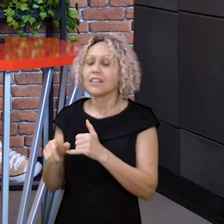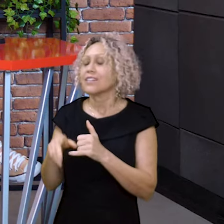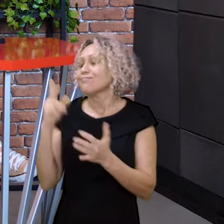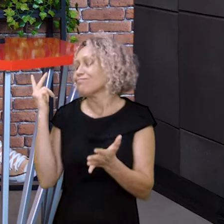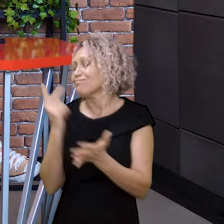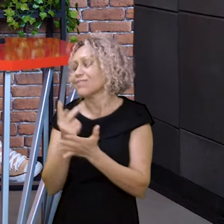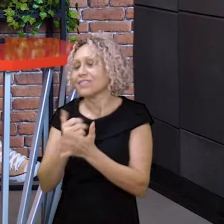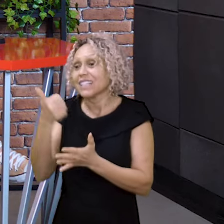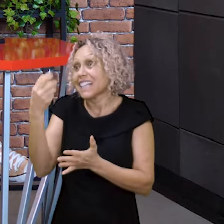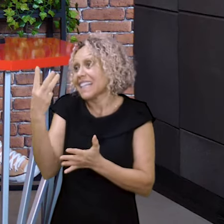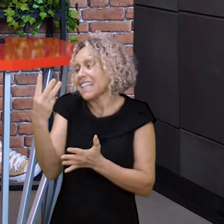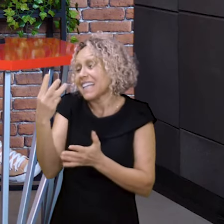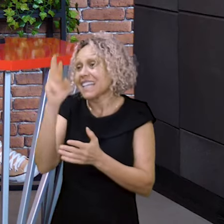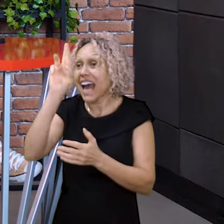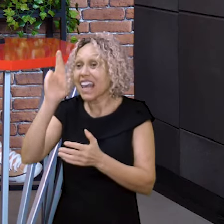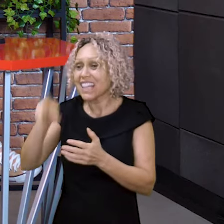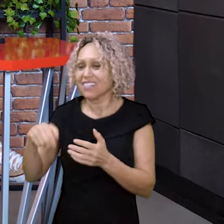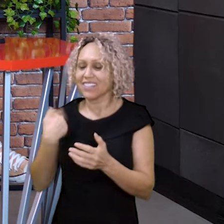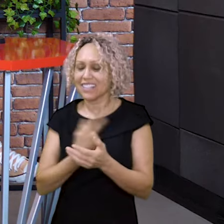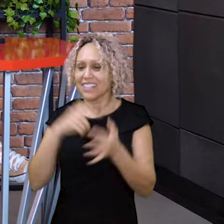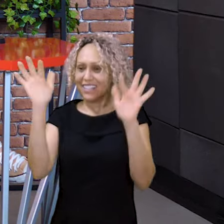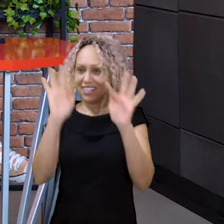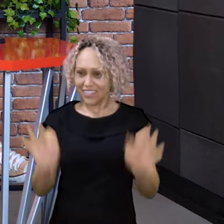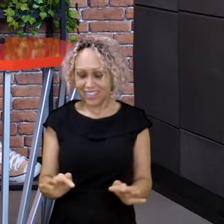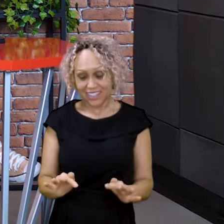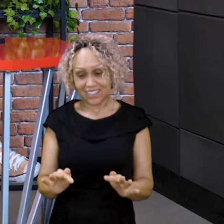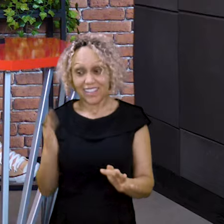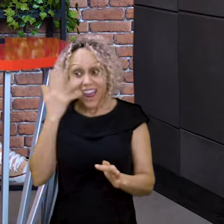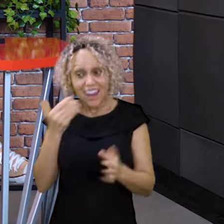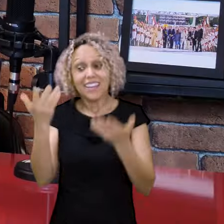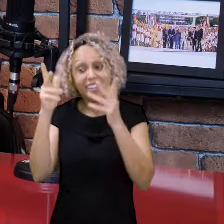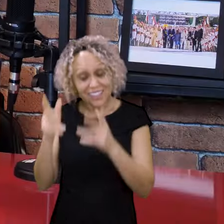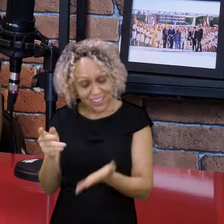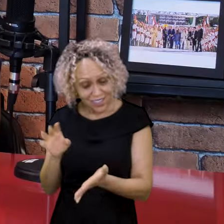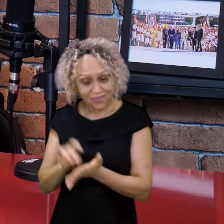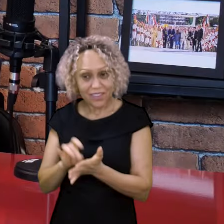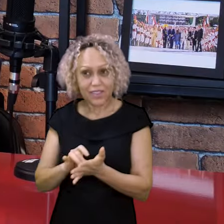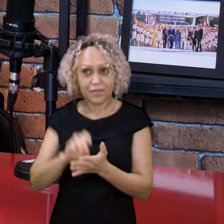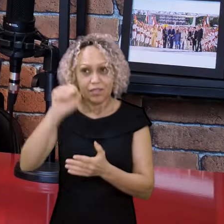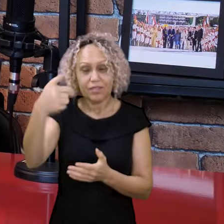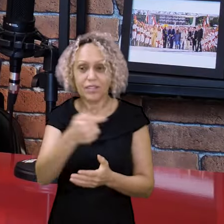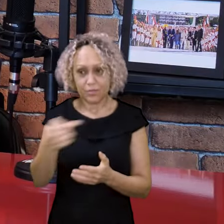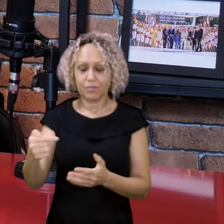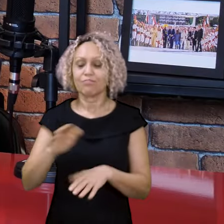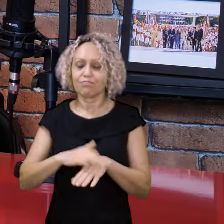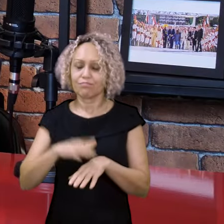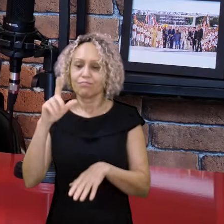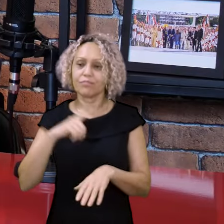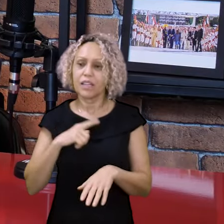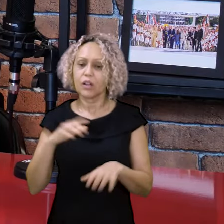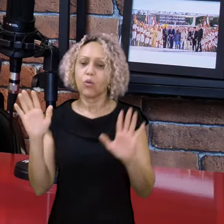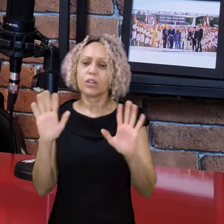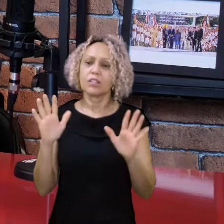ó: sempre 13 motivos para ser feliz. Que lindo, Josi, é isso mesmo. Semana que vem tem mais. Agora eu